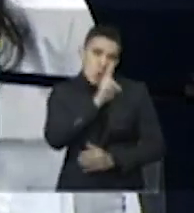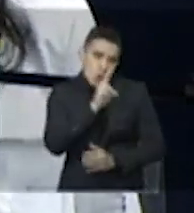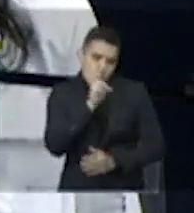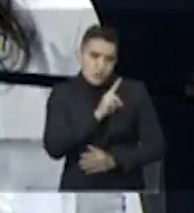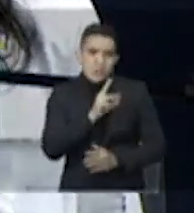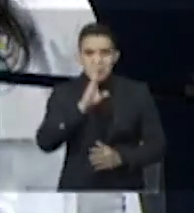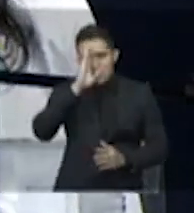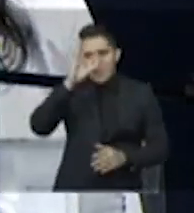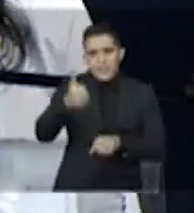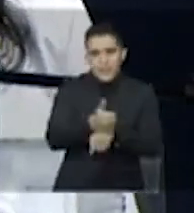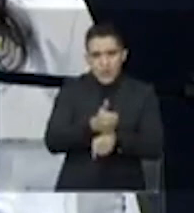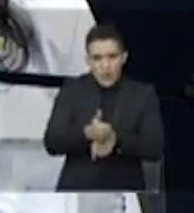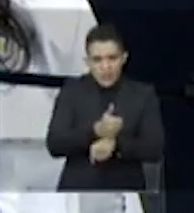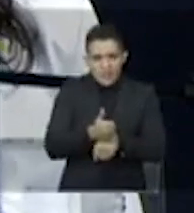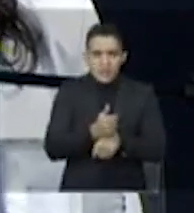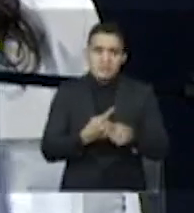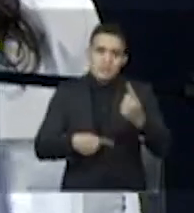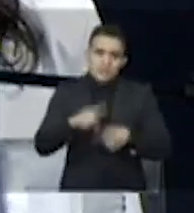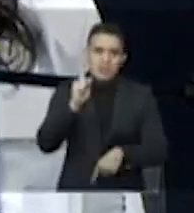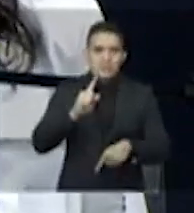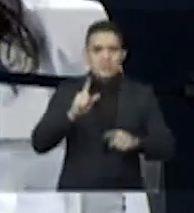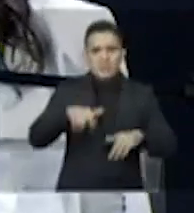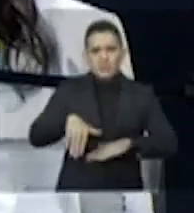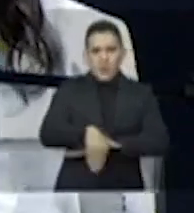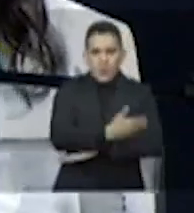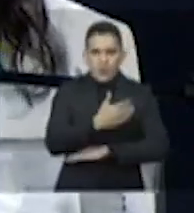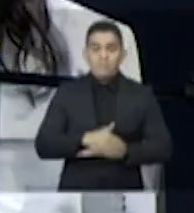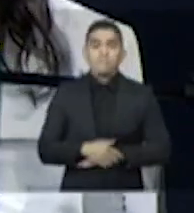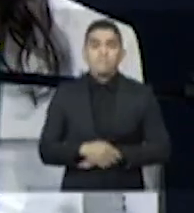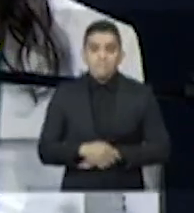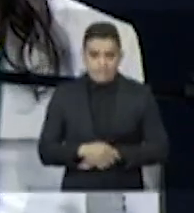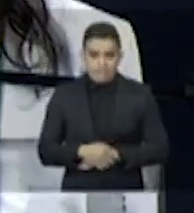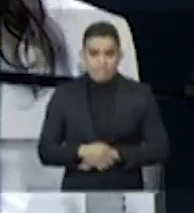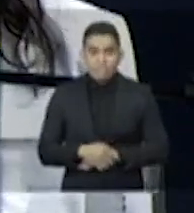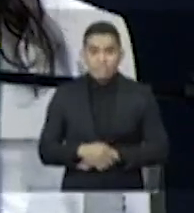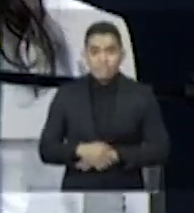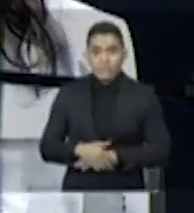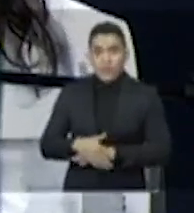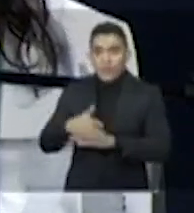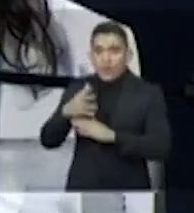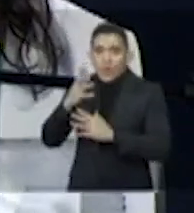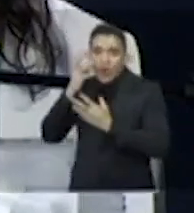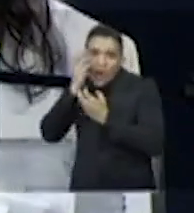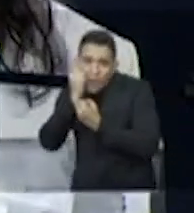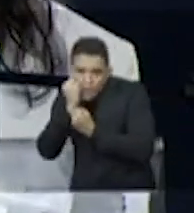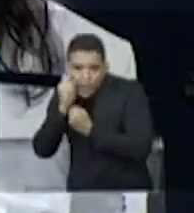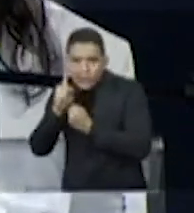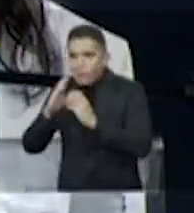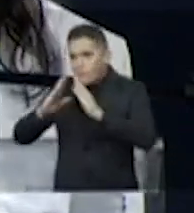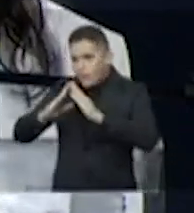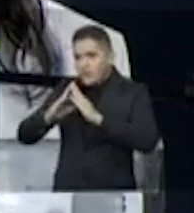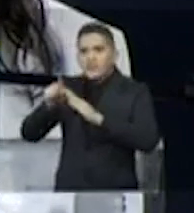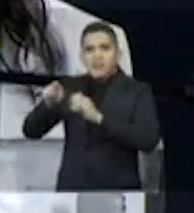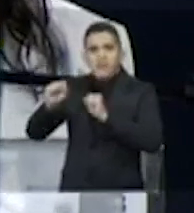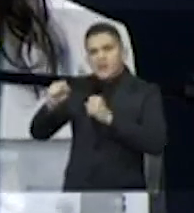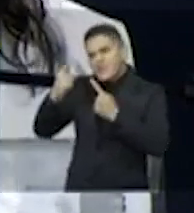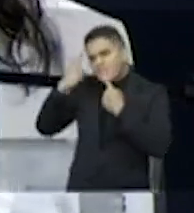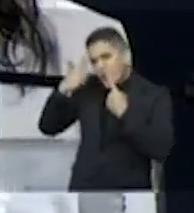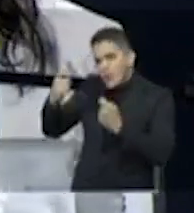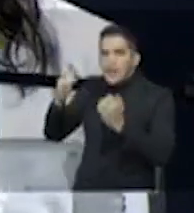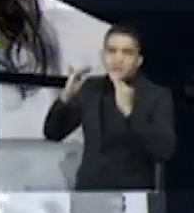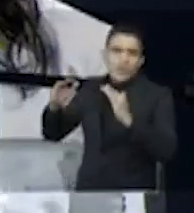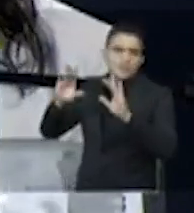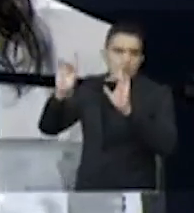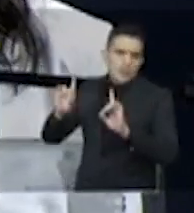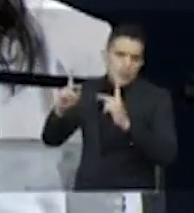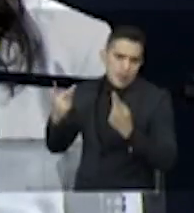como prioridade para a superação da situação de rua. O albergue ele não é moradia e, muitas vezes, pode ser fonte de violência e desumanização.